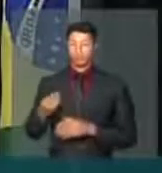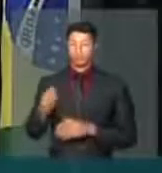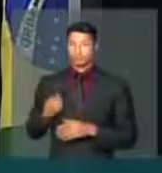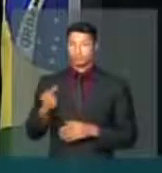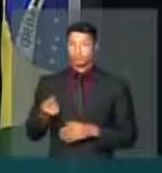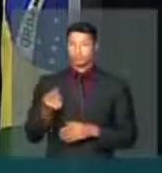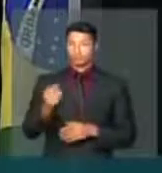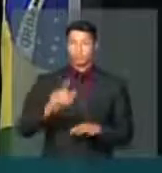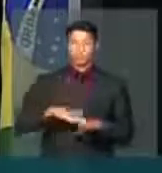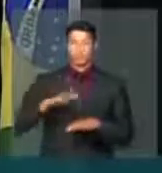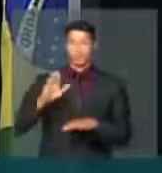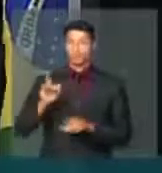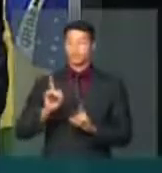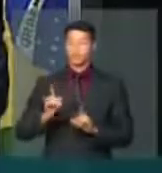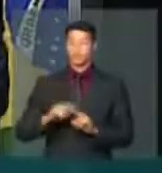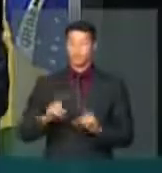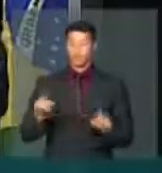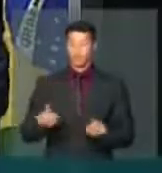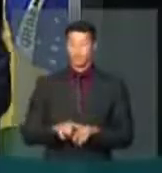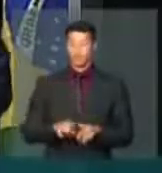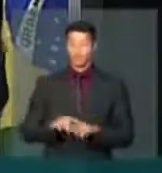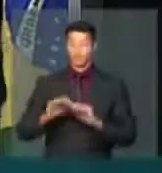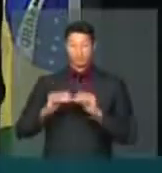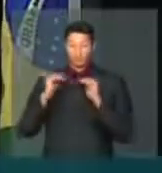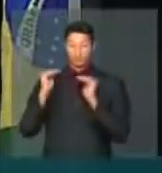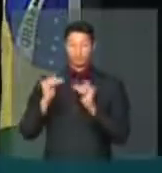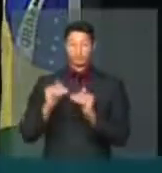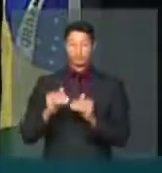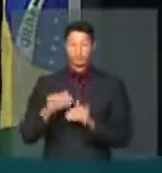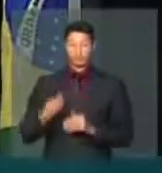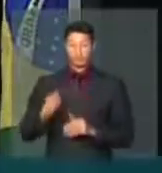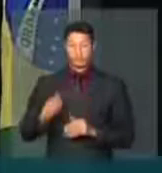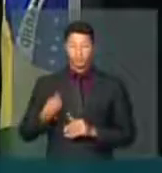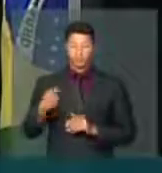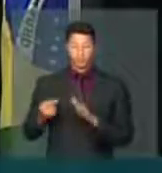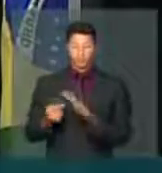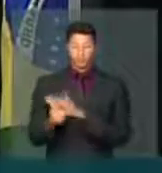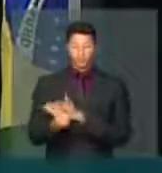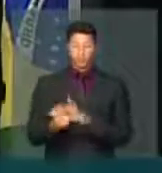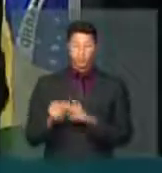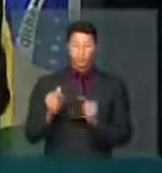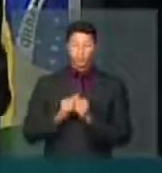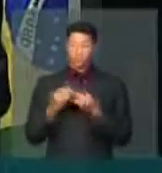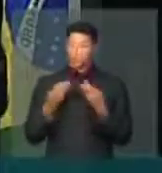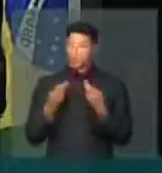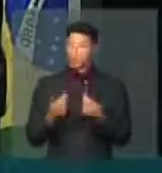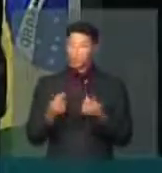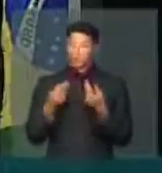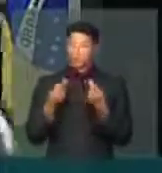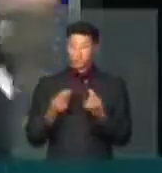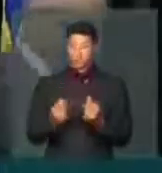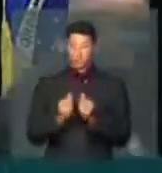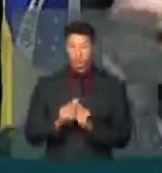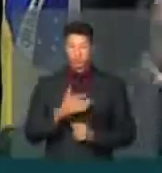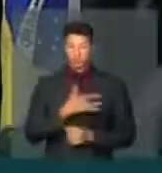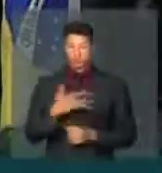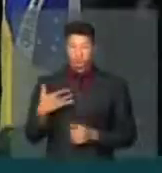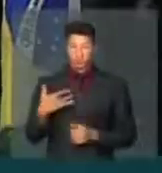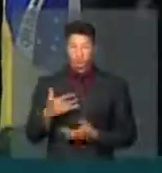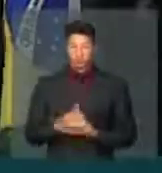uma longevidade maior, mas, acima de tudo, uma vida longa, com qualidade e com